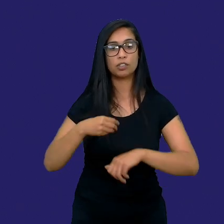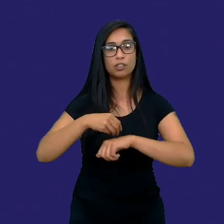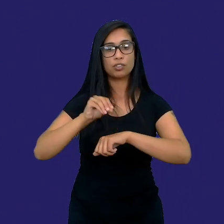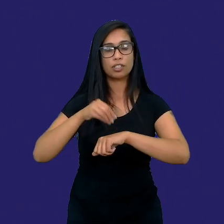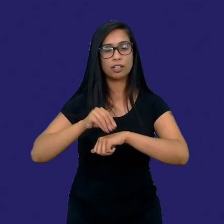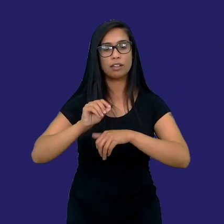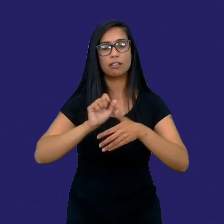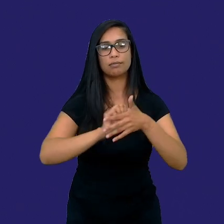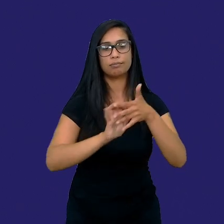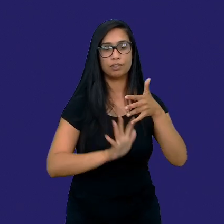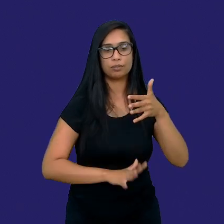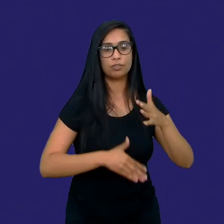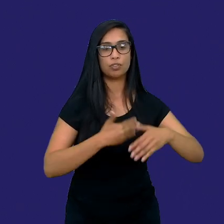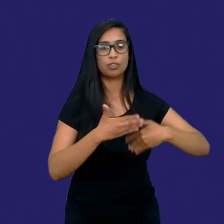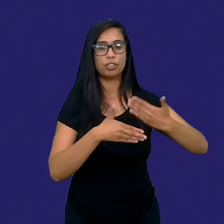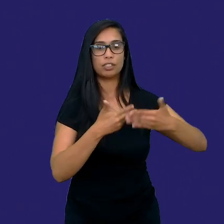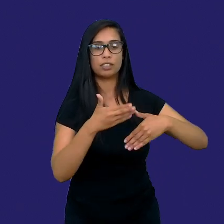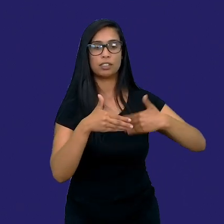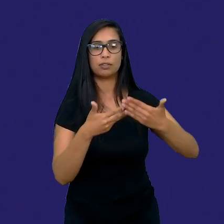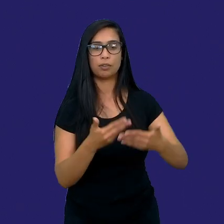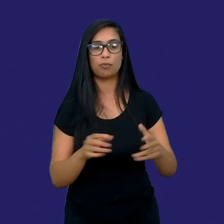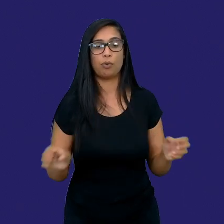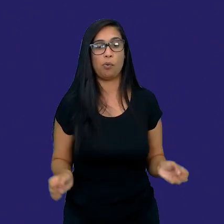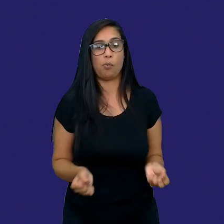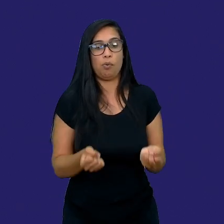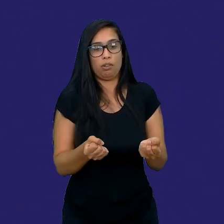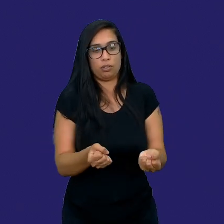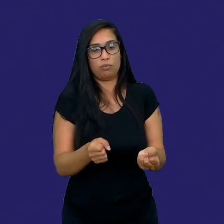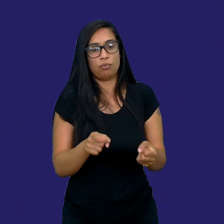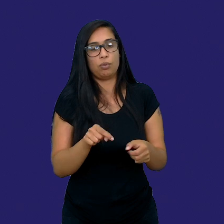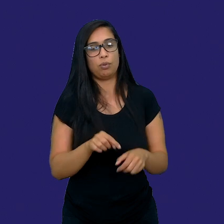desenvolver para sugestões aí, para que sejam